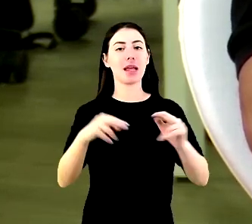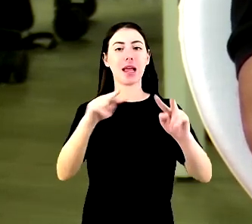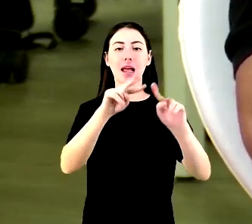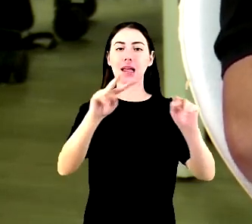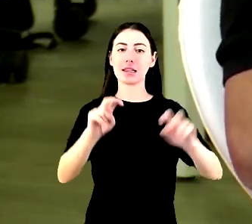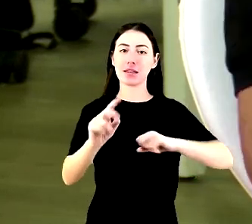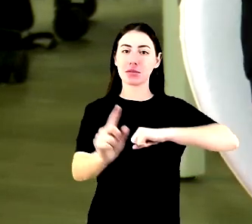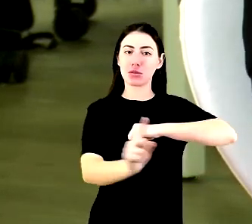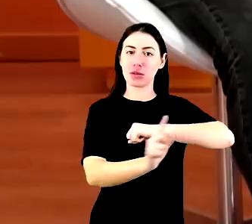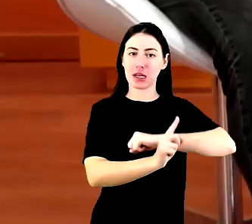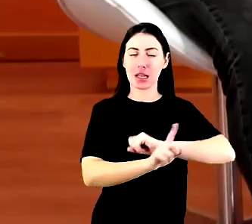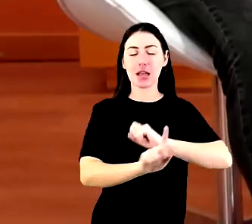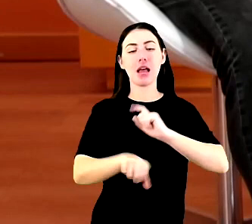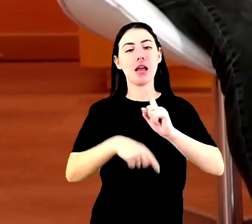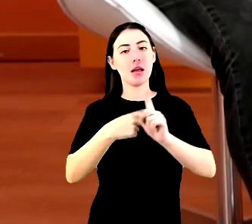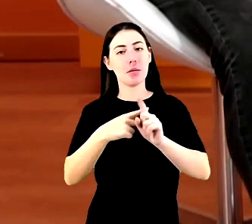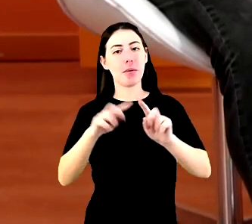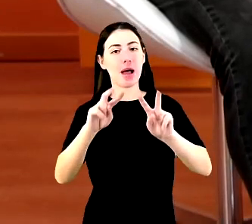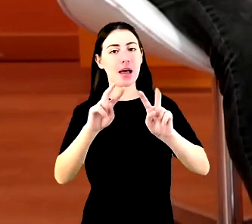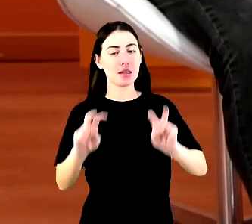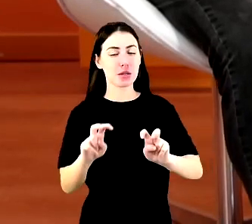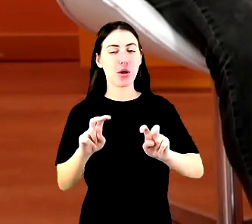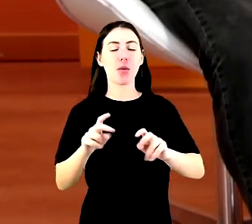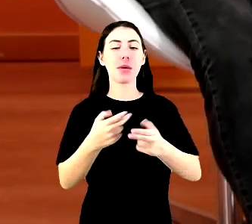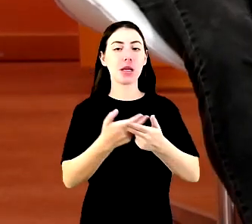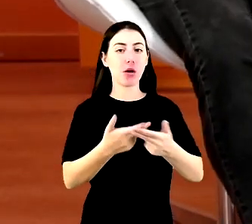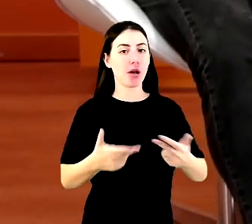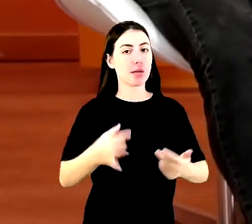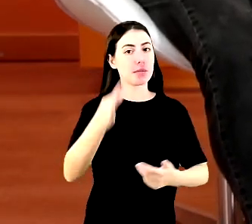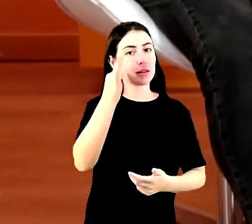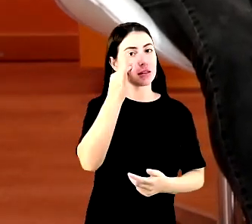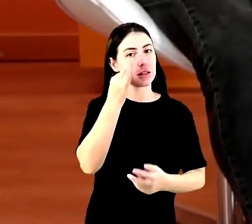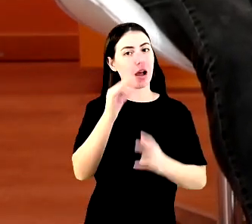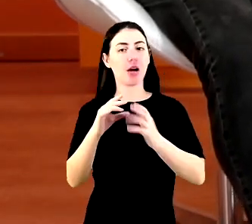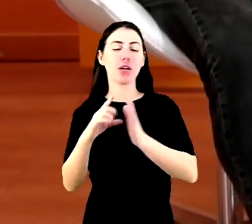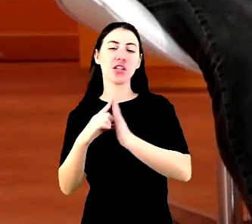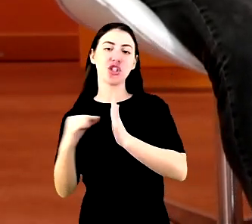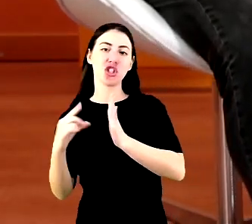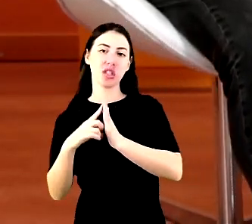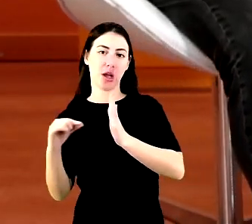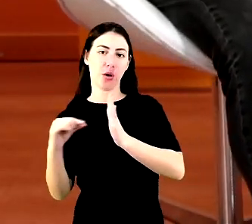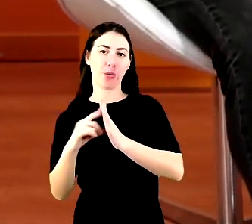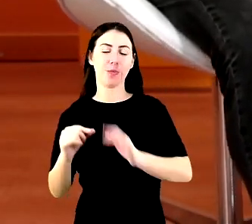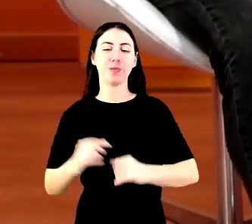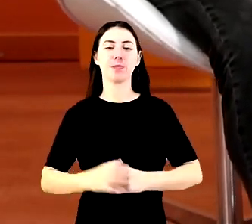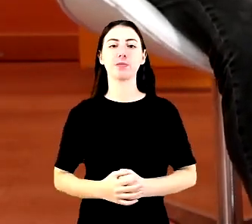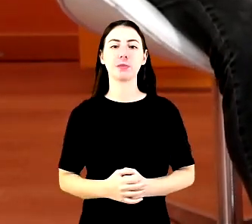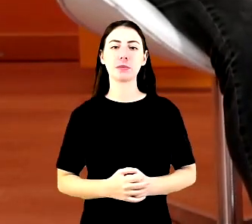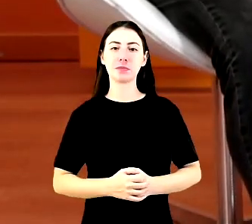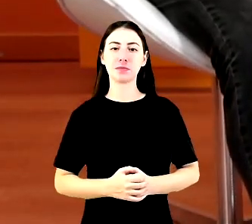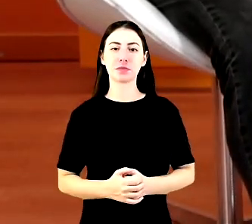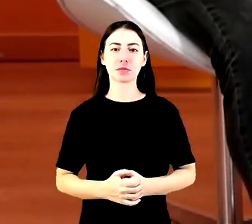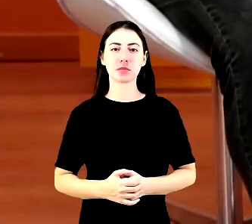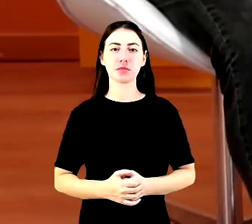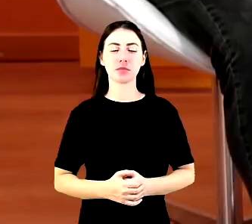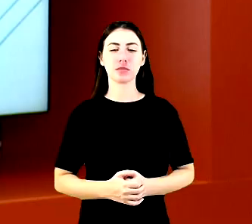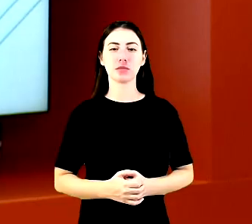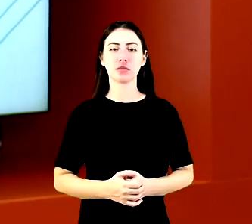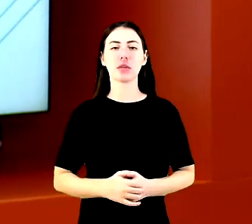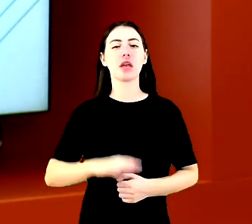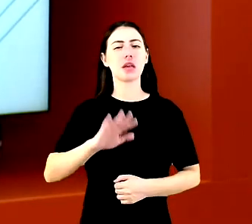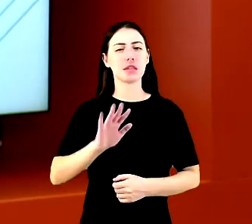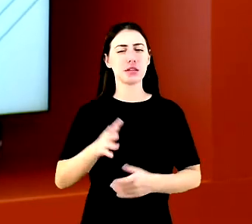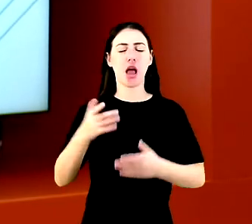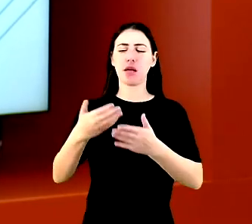digital. Muito obrigada. Rafa, vou aproveitar, vou começar com você. Na verdade, eu venho acompanhando o crescimento